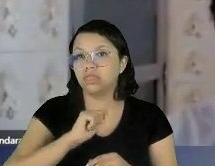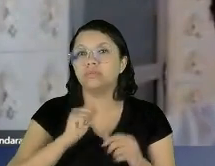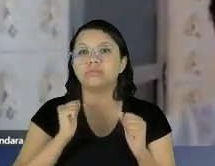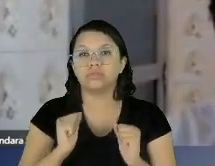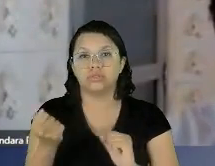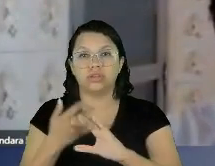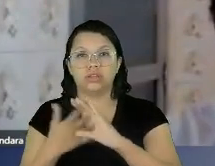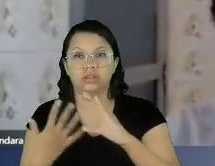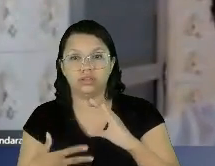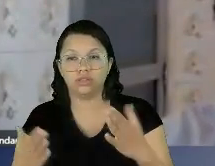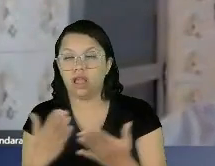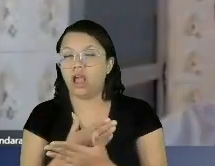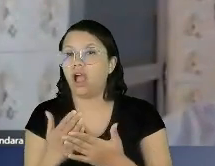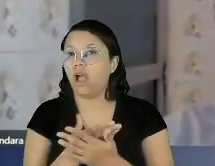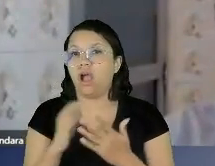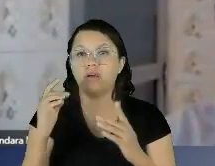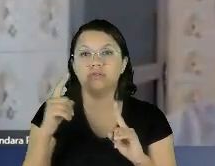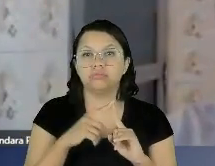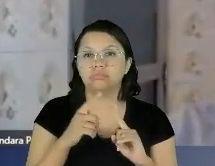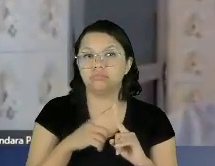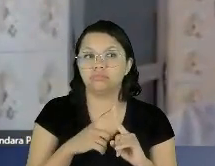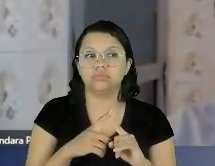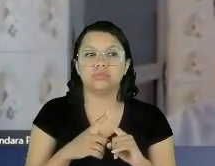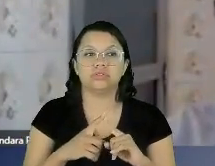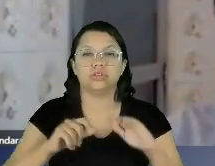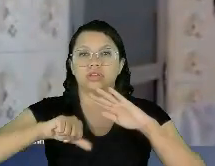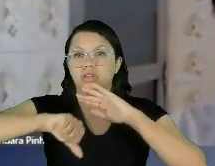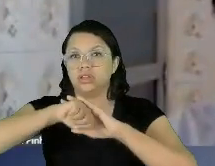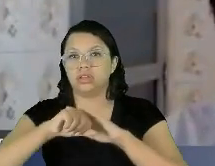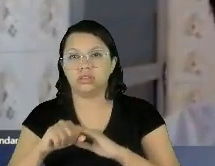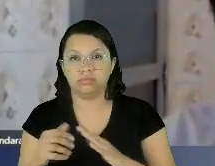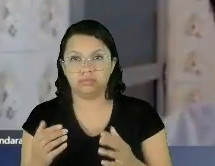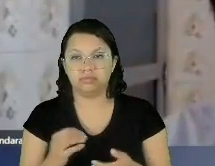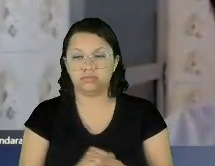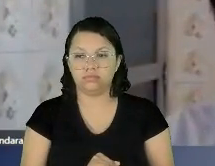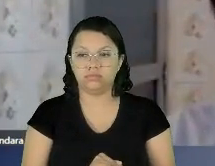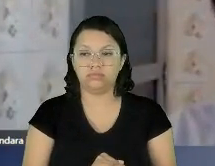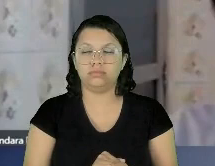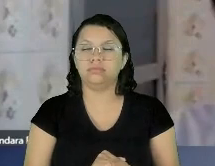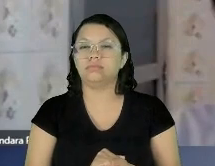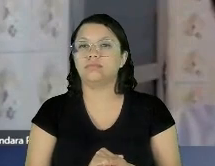poderia caracterizar algum crime, algum delito.